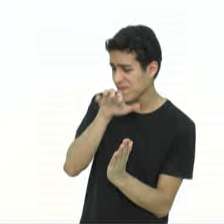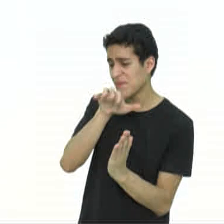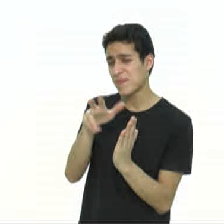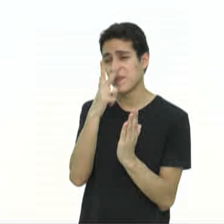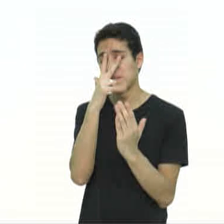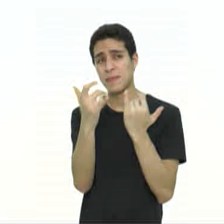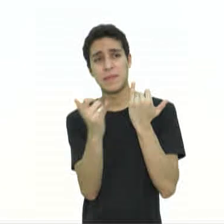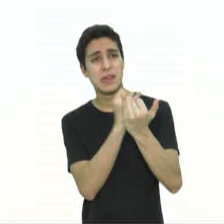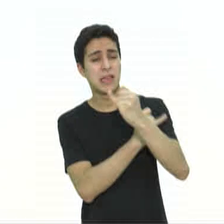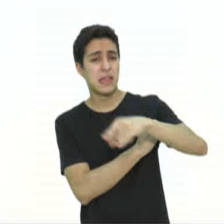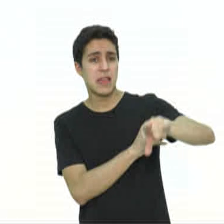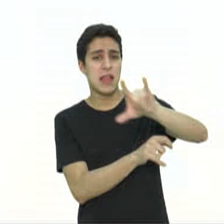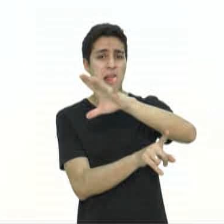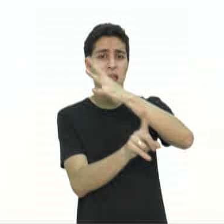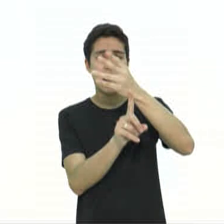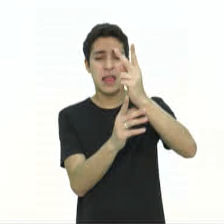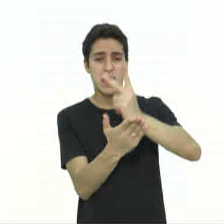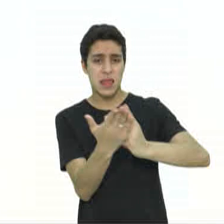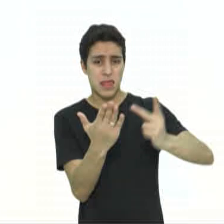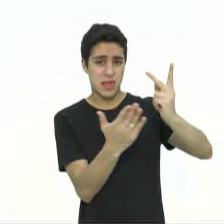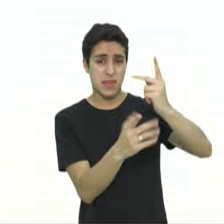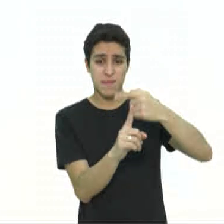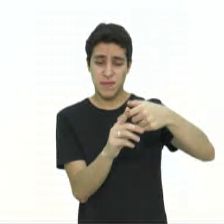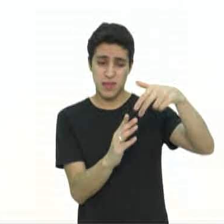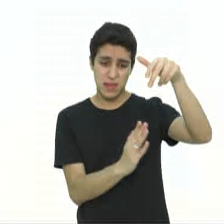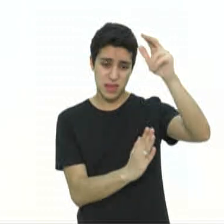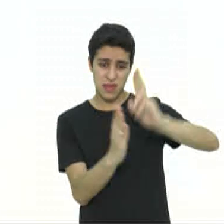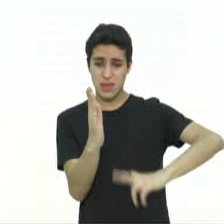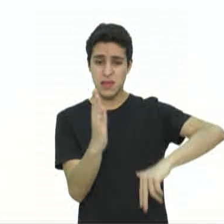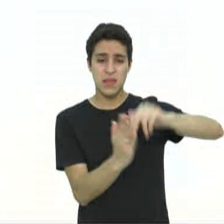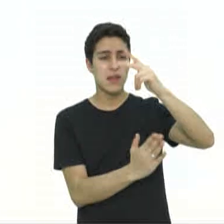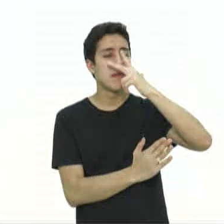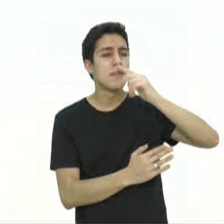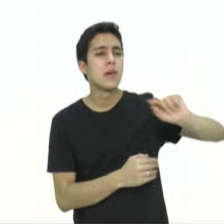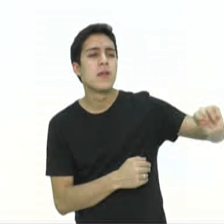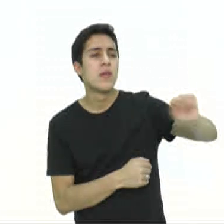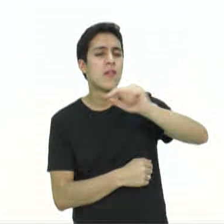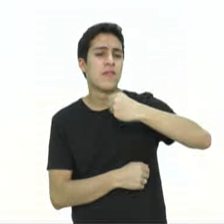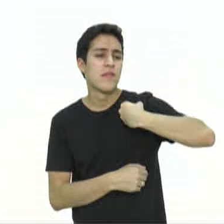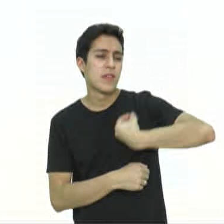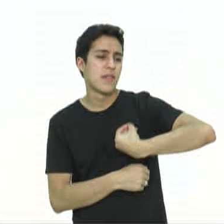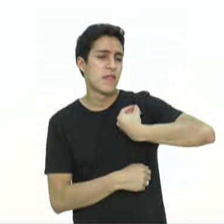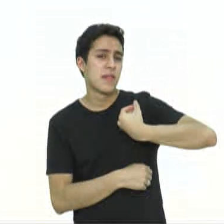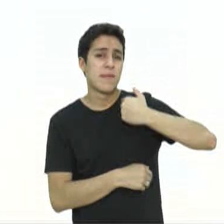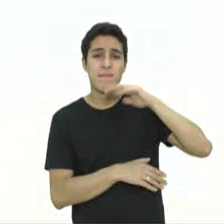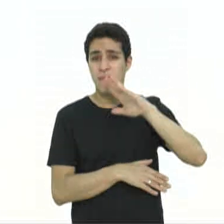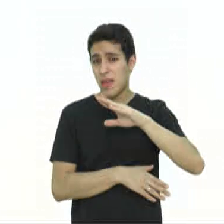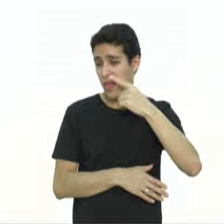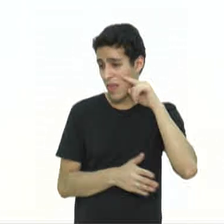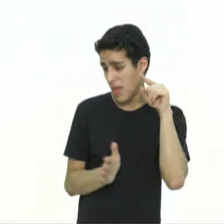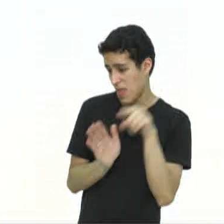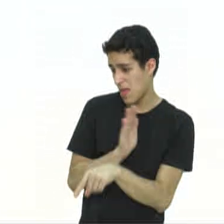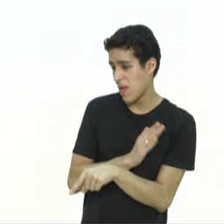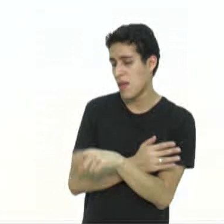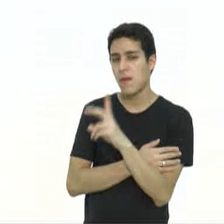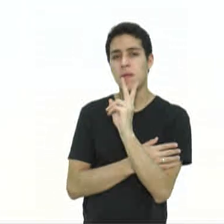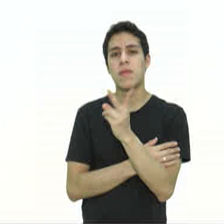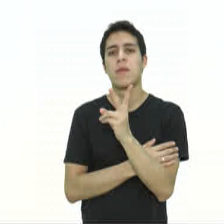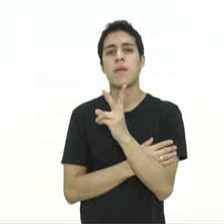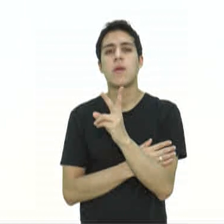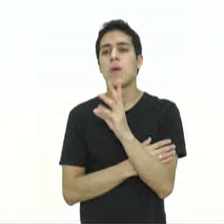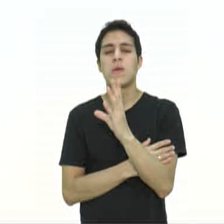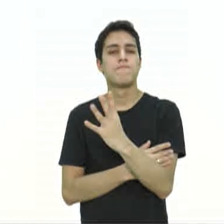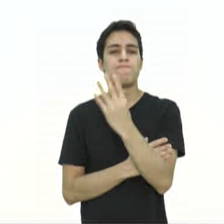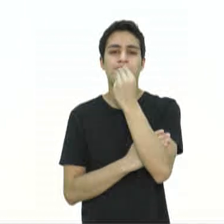pintura. As produções da pintura apresentam-se como seres vivos, mas se lhes perguntarmos algo, mantêm o